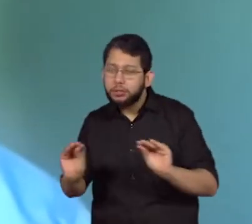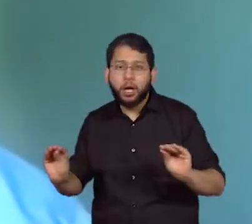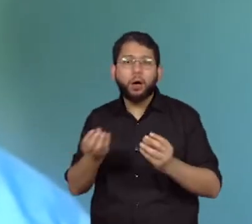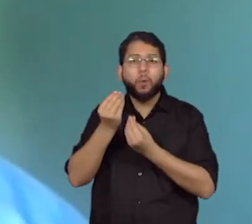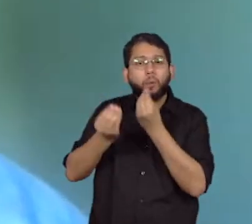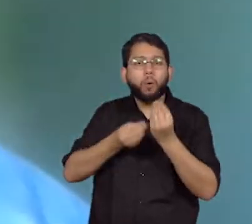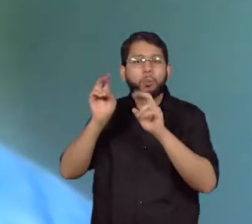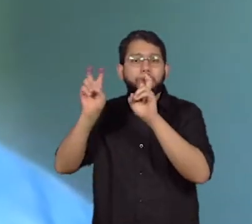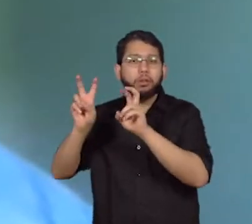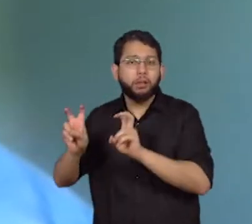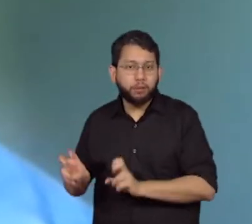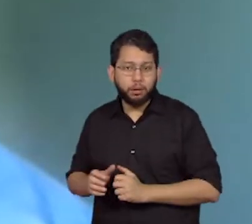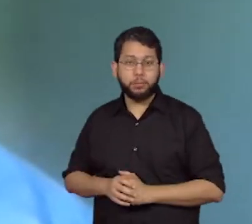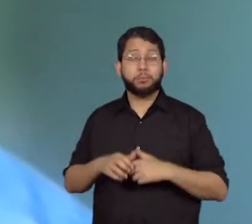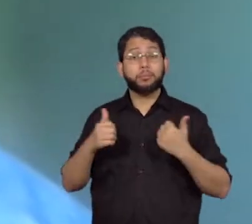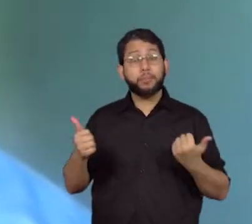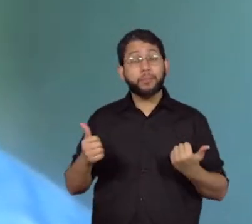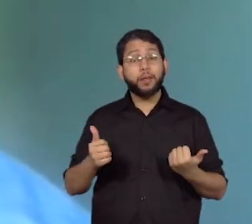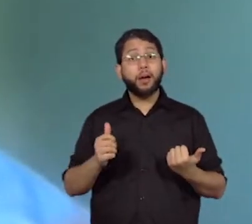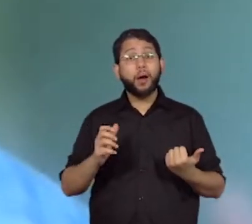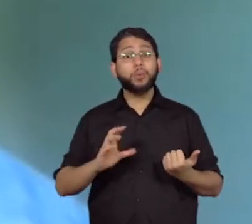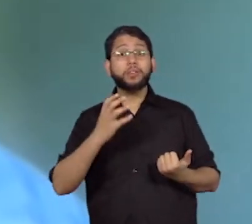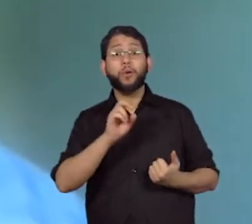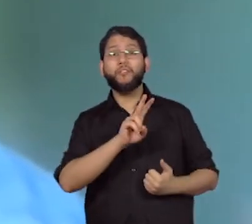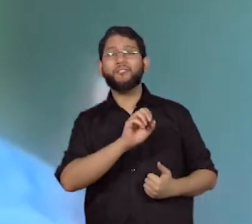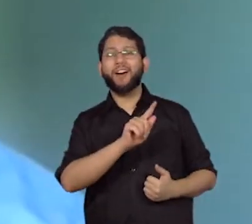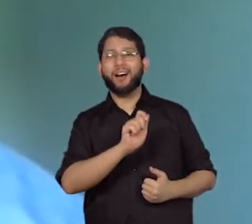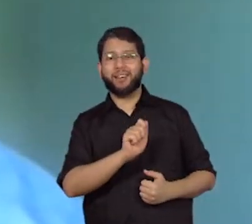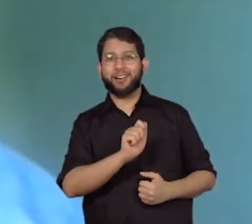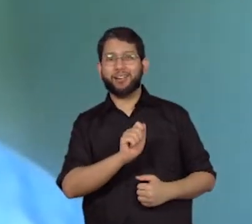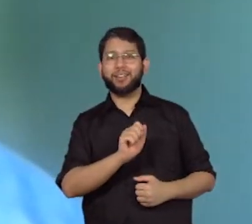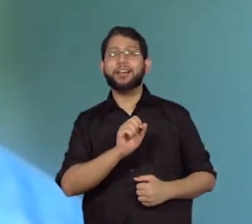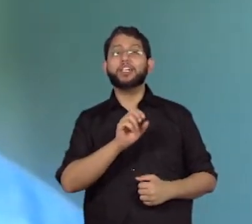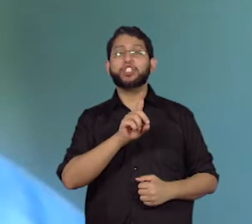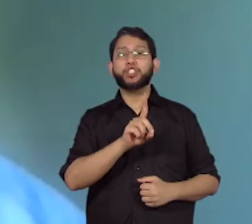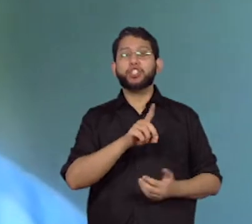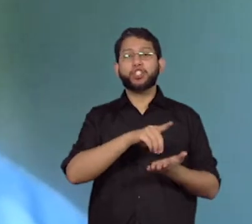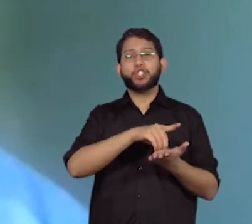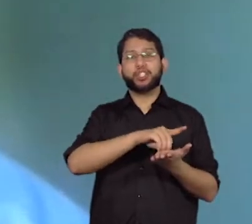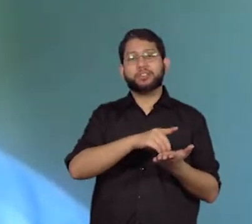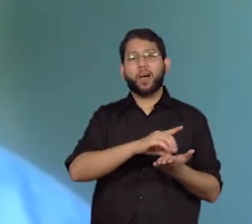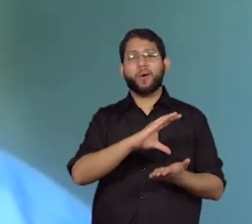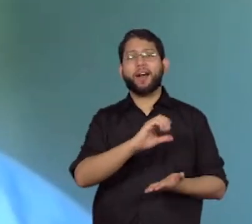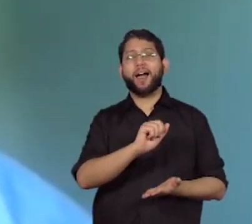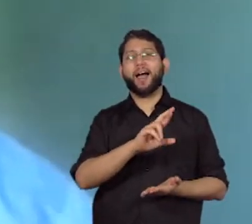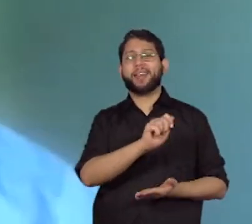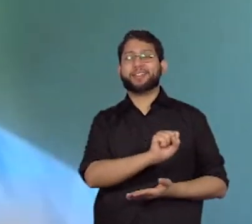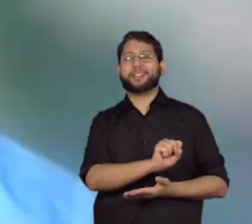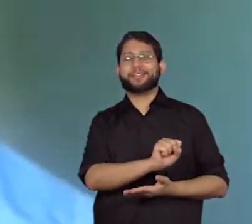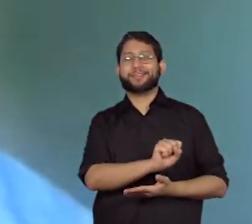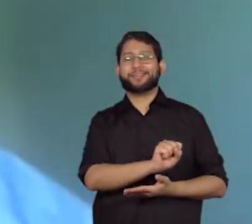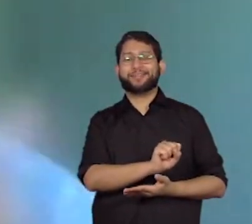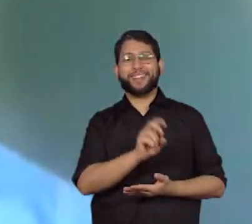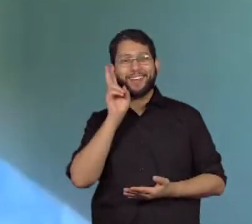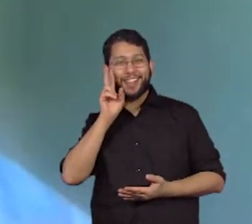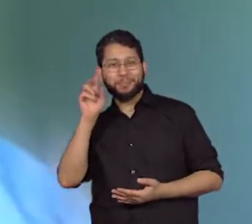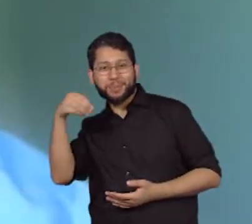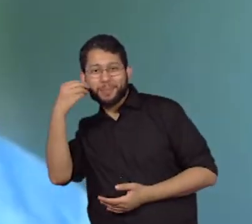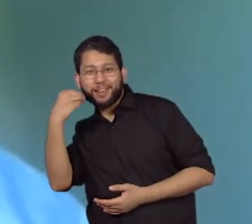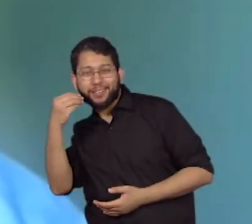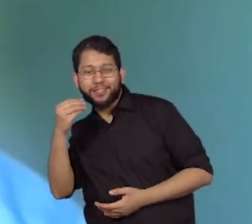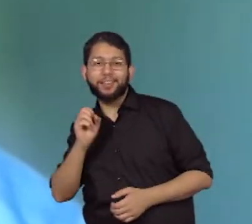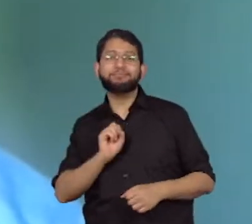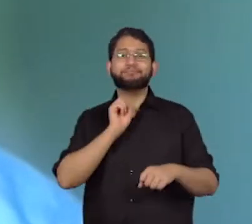e aí surgiu uma vaga dentro do digital da Caras, para tocar o digital da Caras. Foi bom,